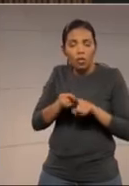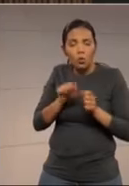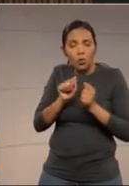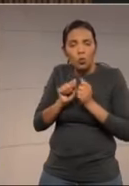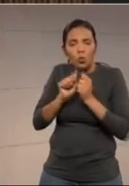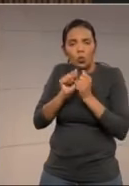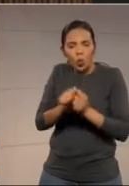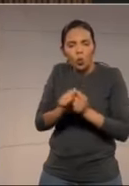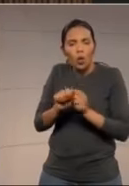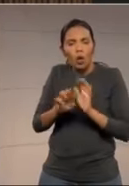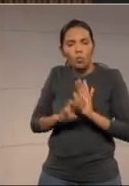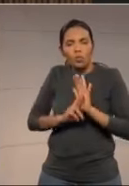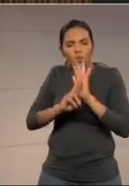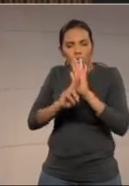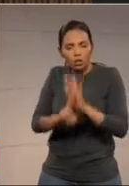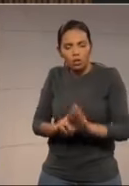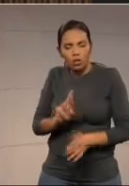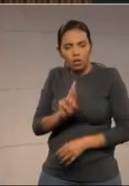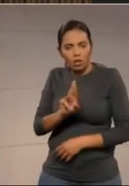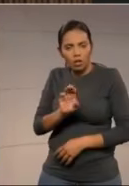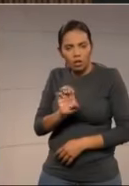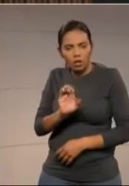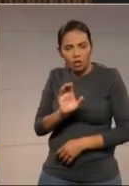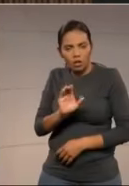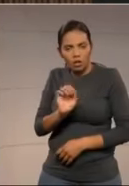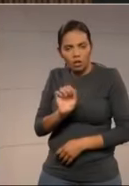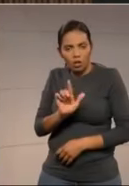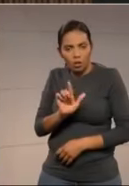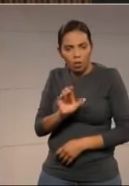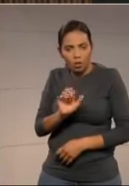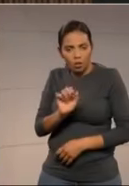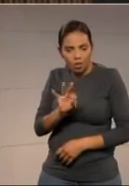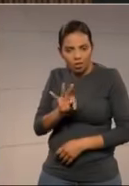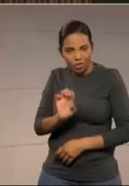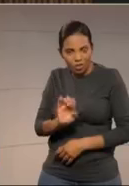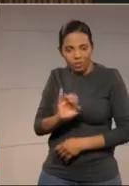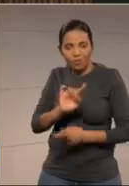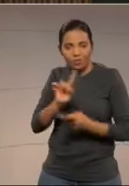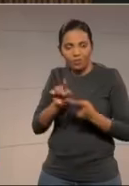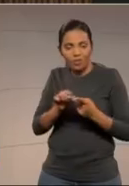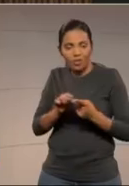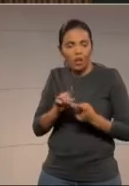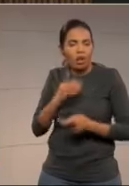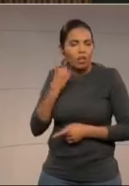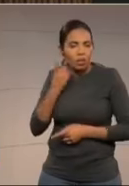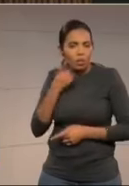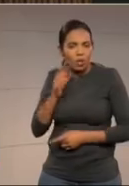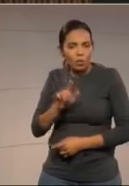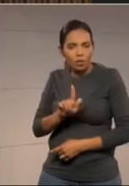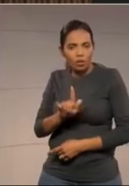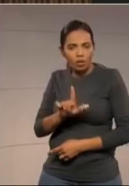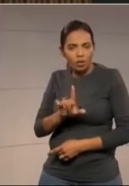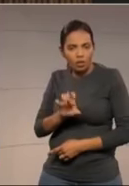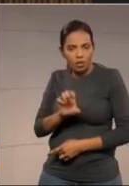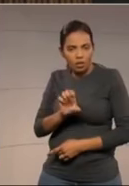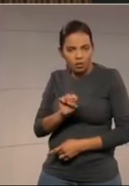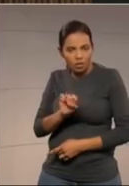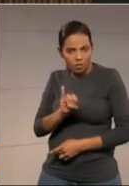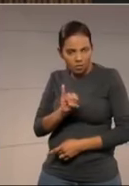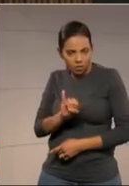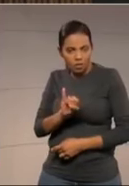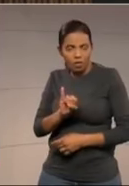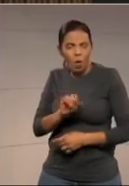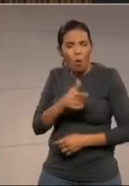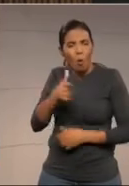do deputado Recalcati, do deputado Homério Marchesi, da deputada federal Gleice Hoffmann e tantos outros que se fizeram presente